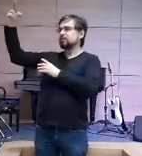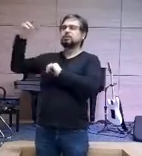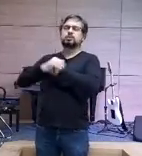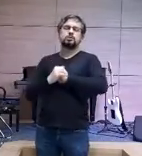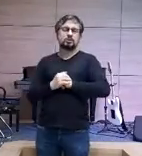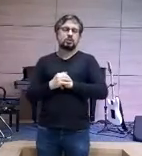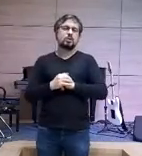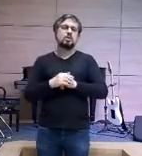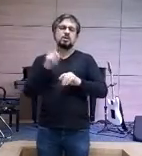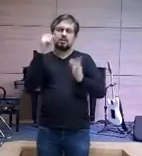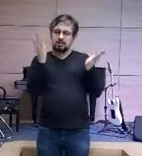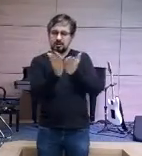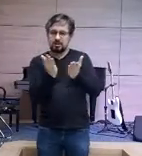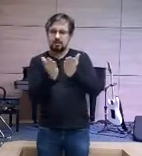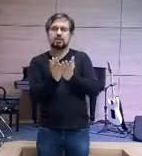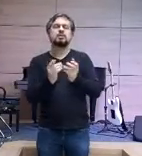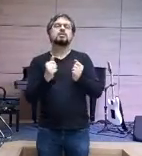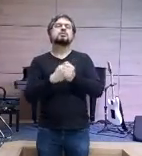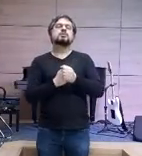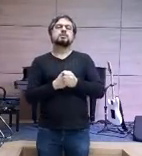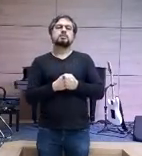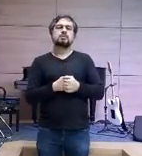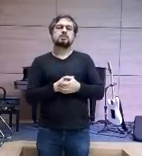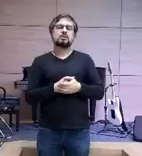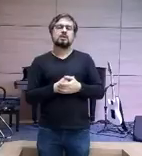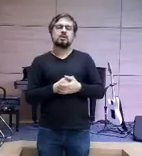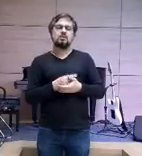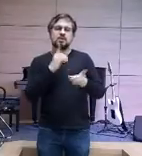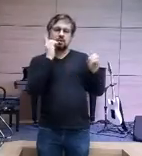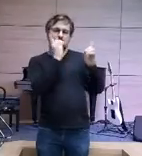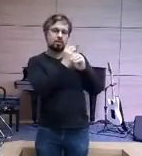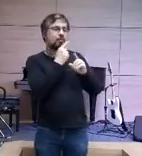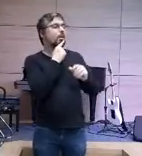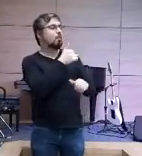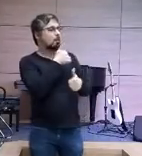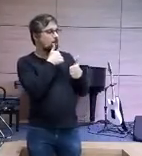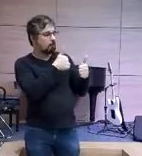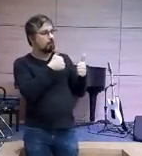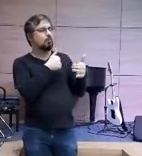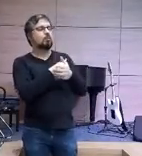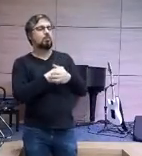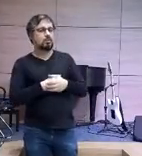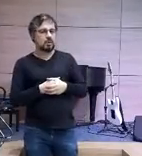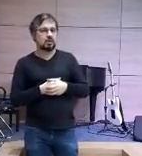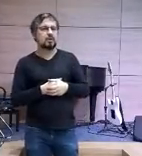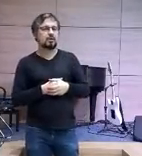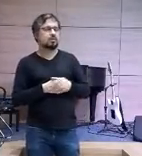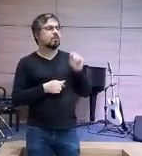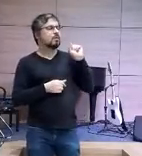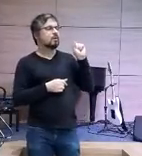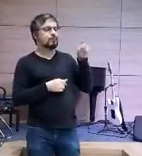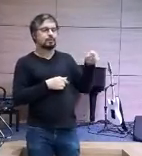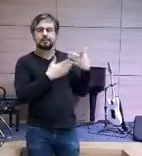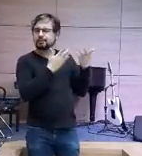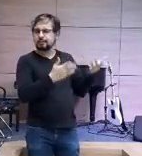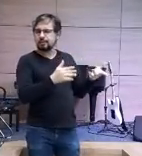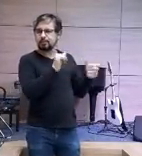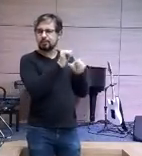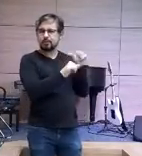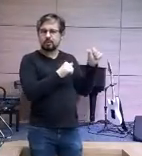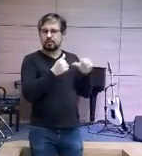sendo clientes como exemplos de Jesus e quando você encontra umas rapaz quem é você